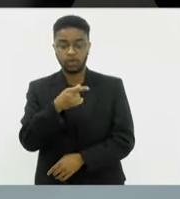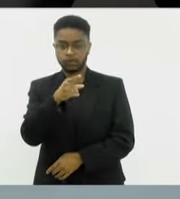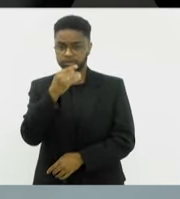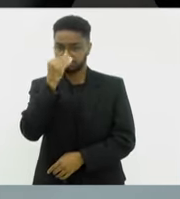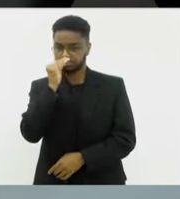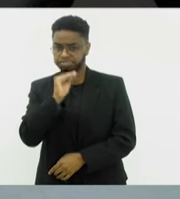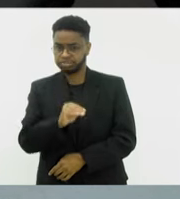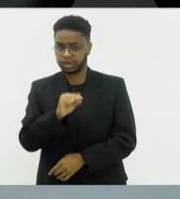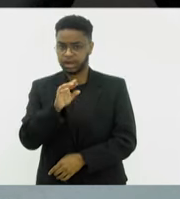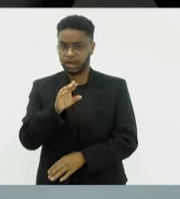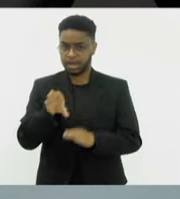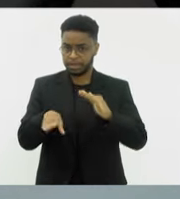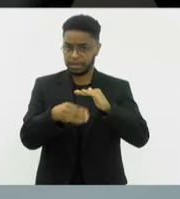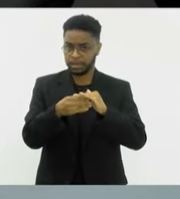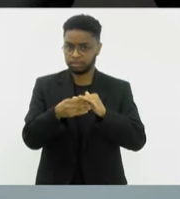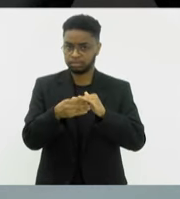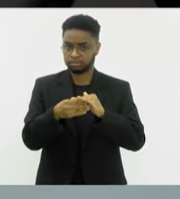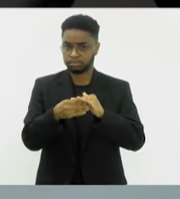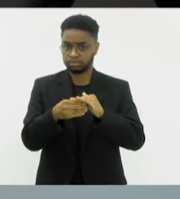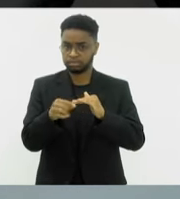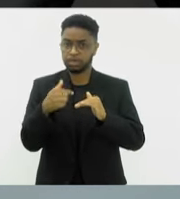das suas emendas, eu diria assim,